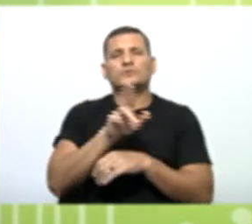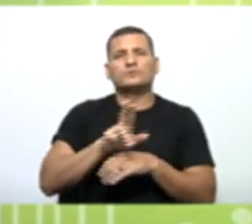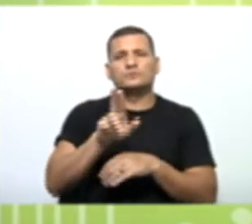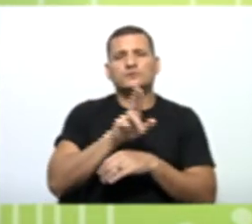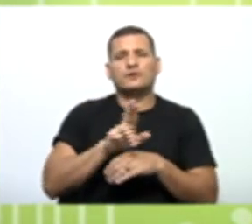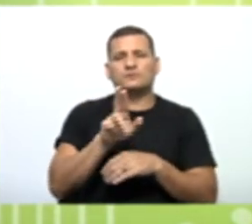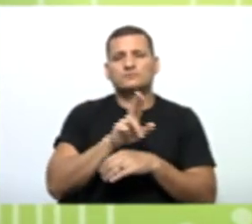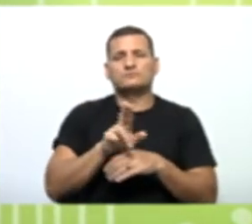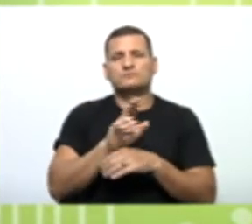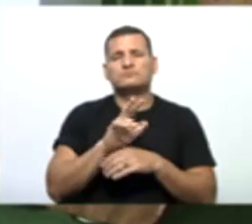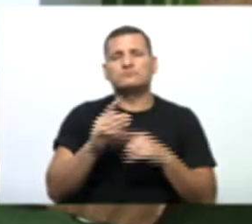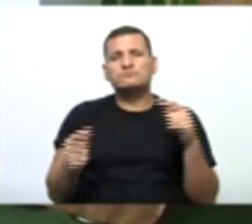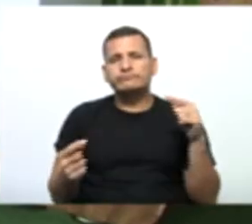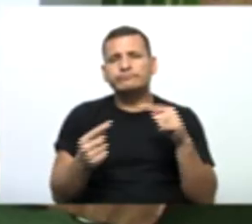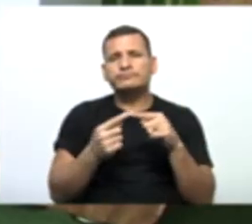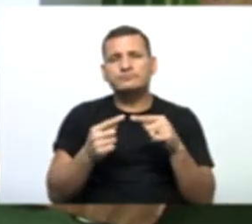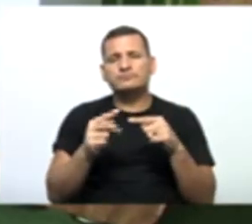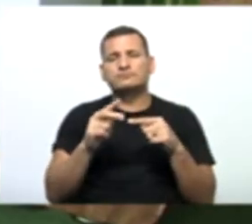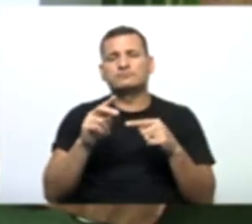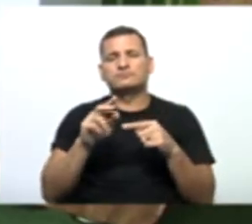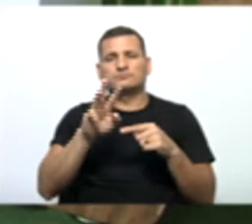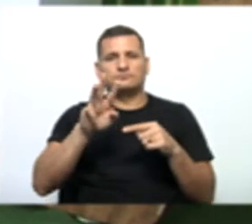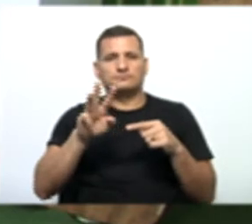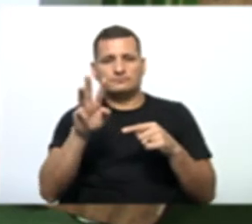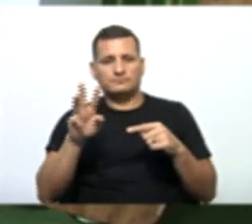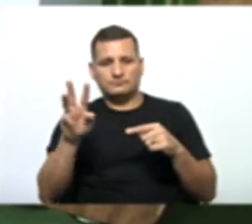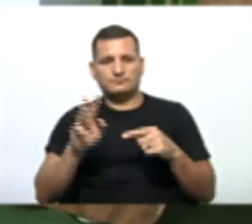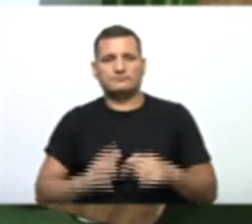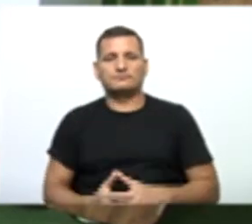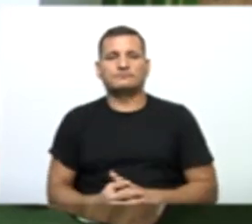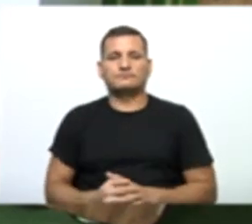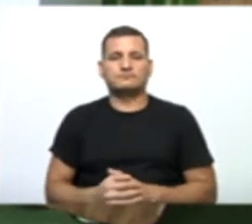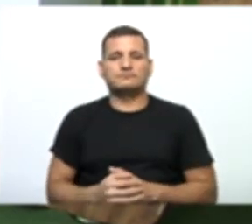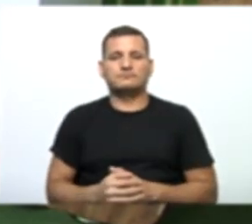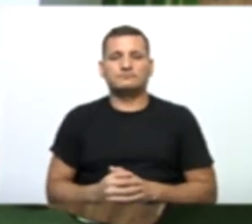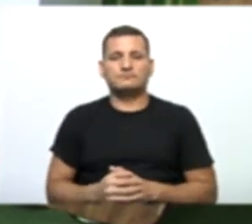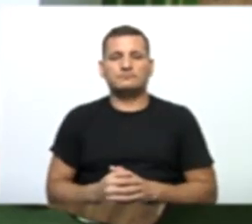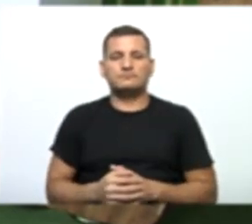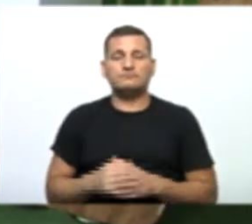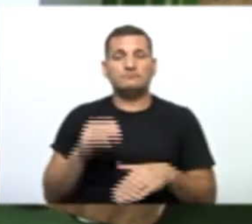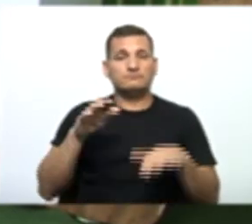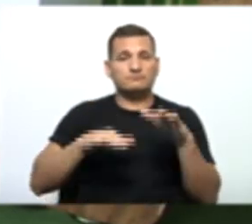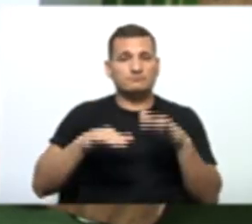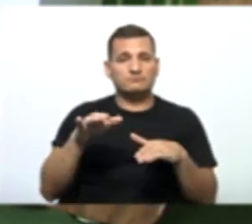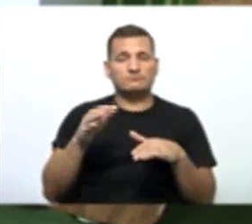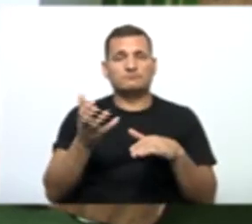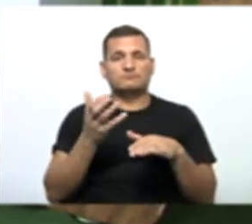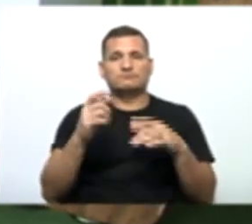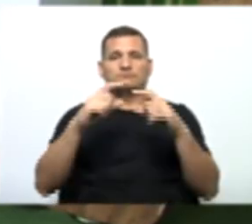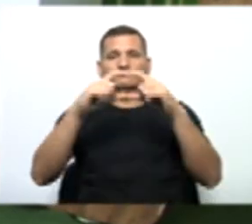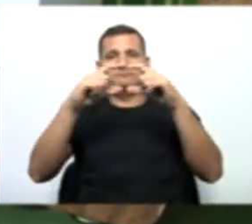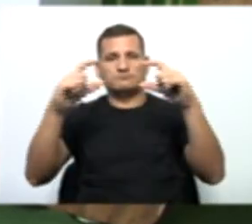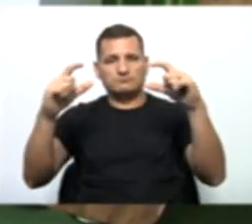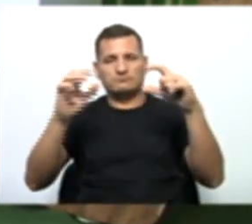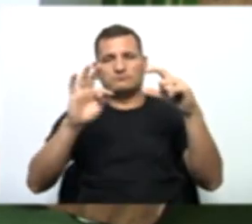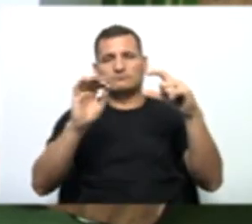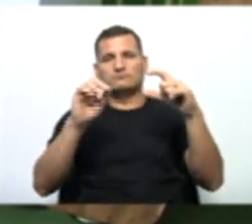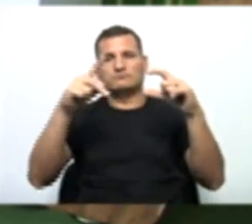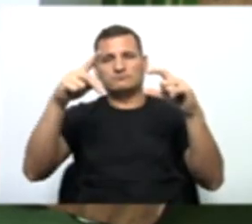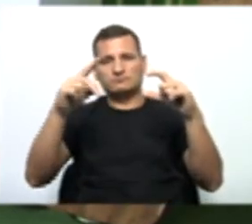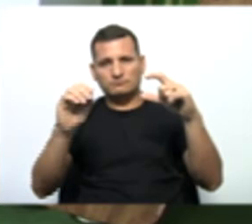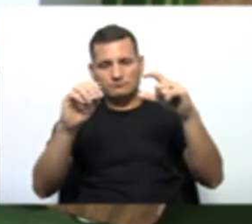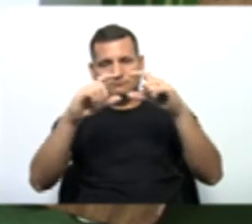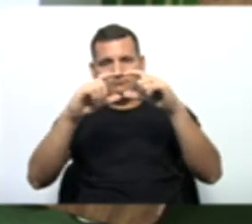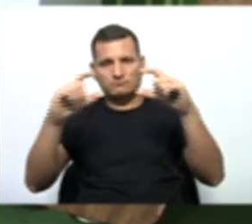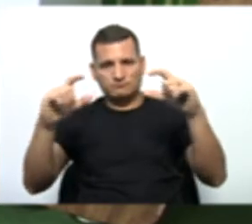multimídia vai te disponibilizar no site, né? Exatamente. Às vezes o aluno quer colocar um topo, por